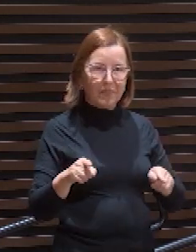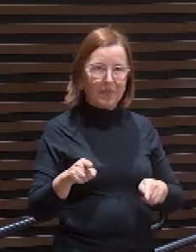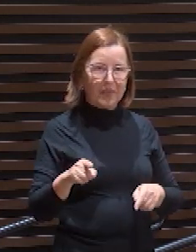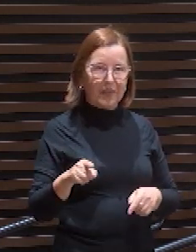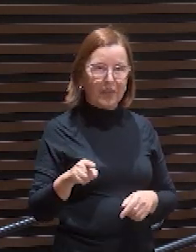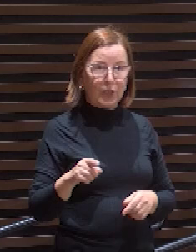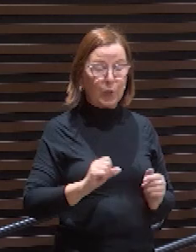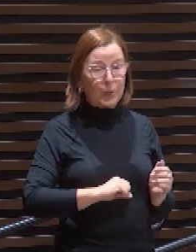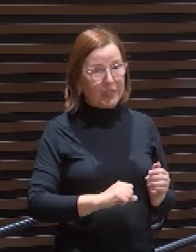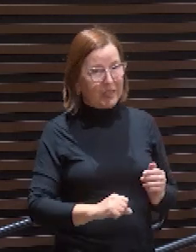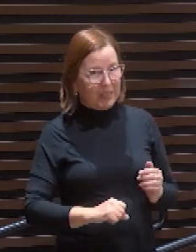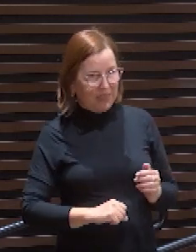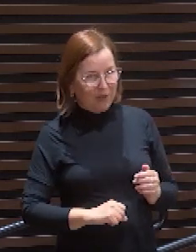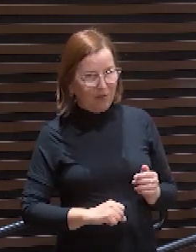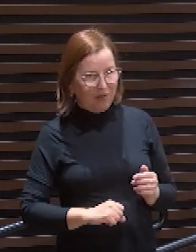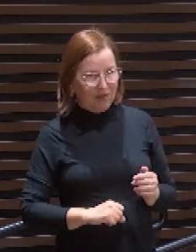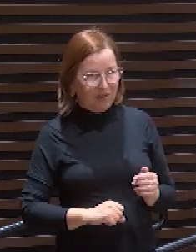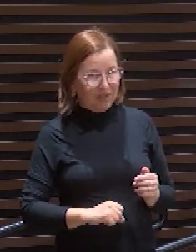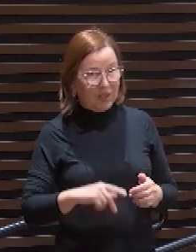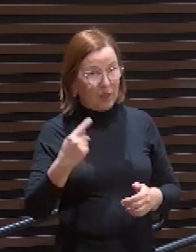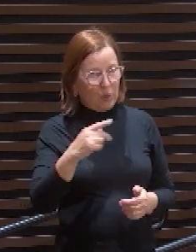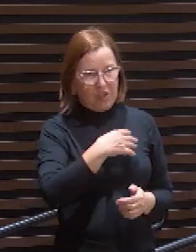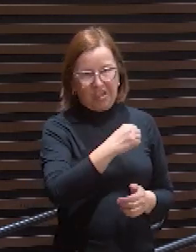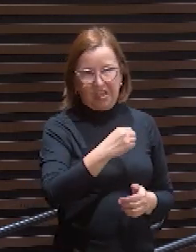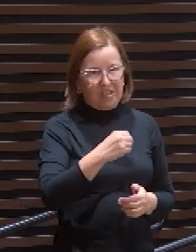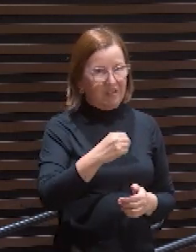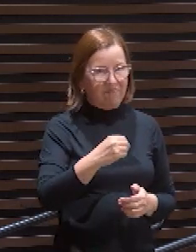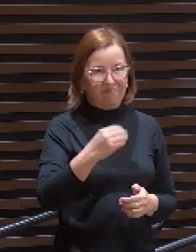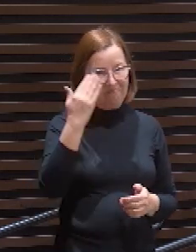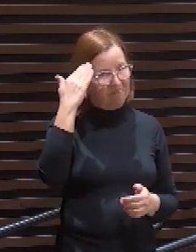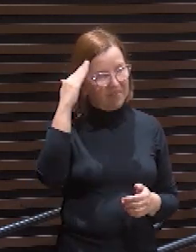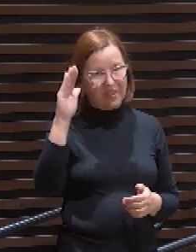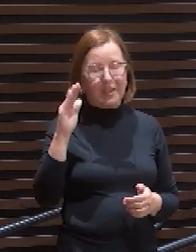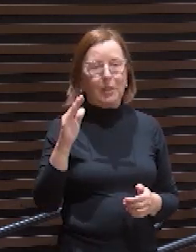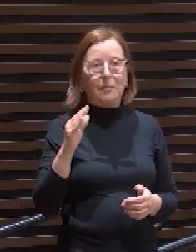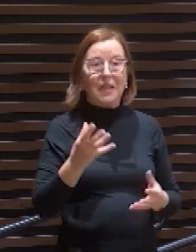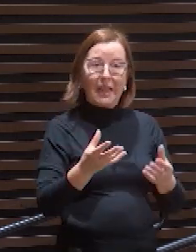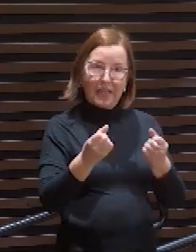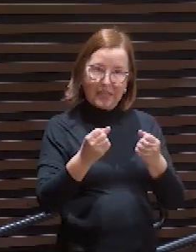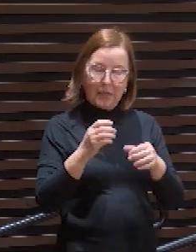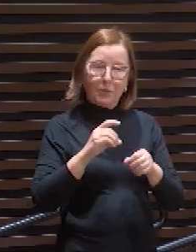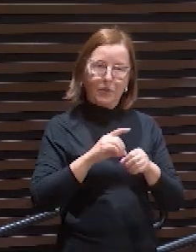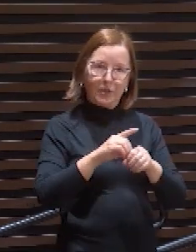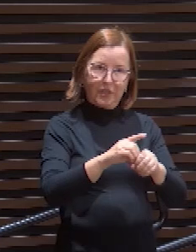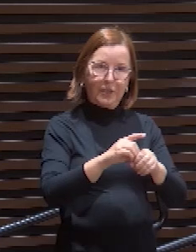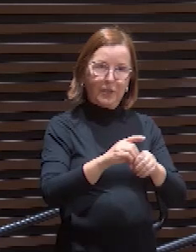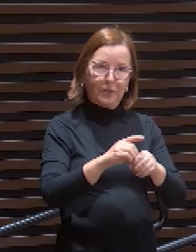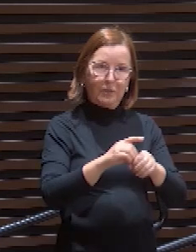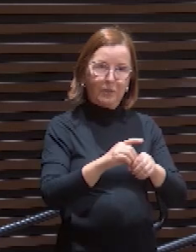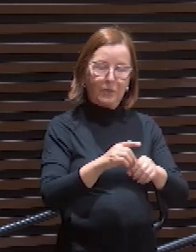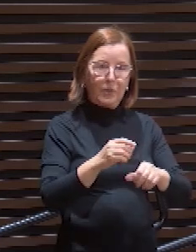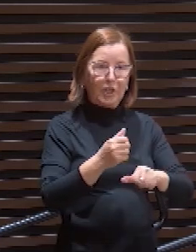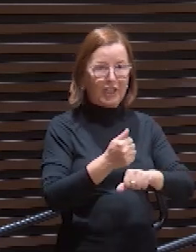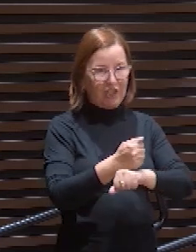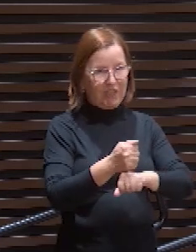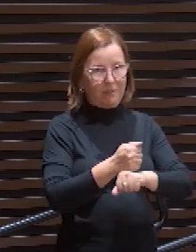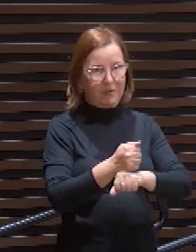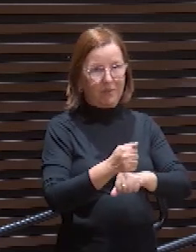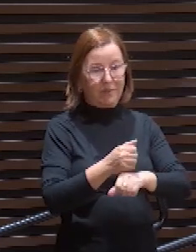se inclui entre eles, recebeu dízimos de Abraão